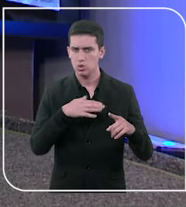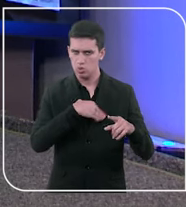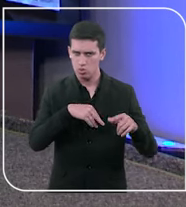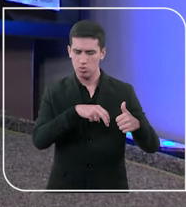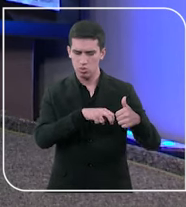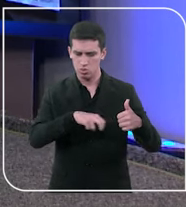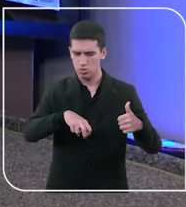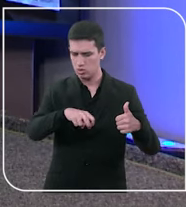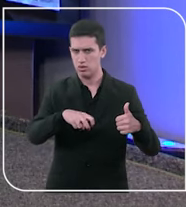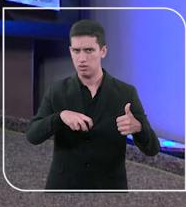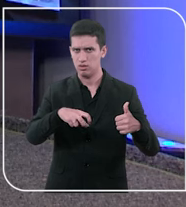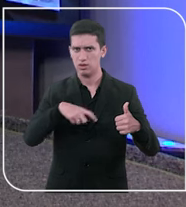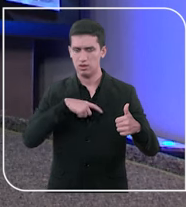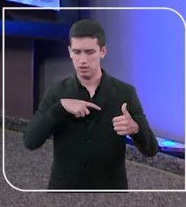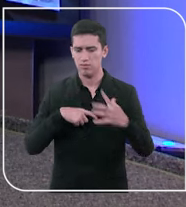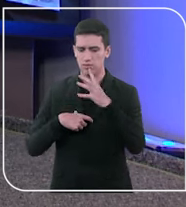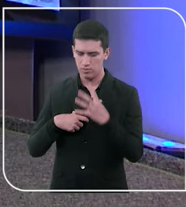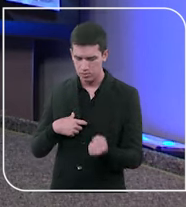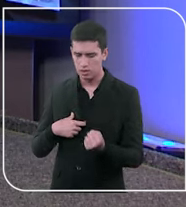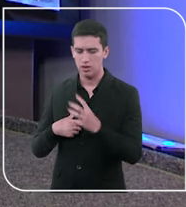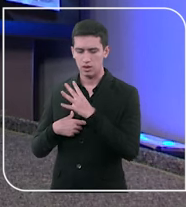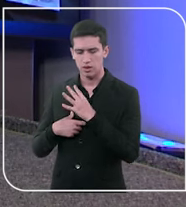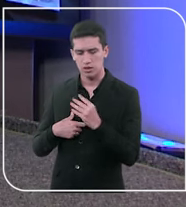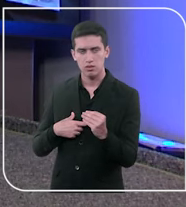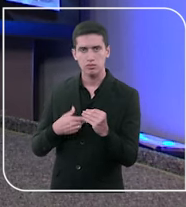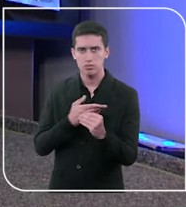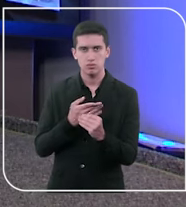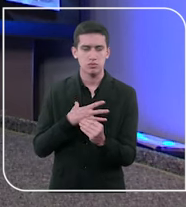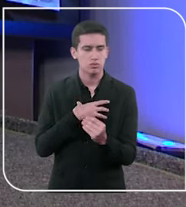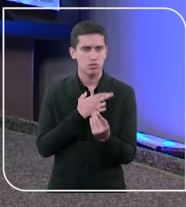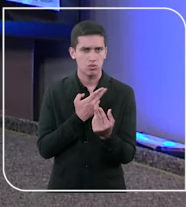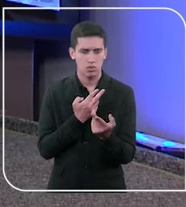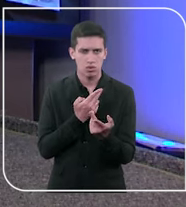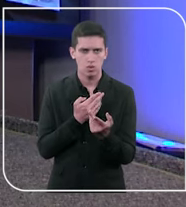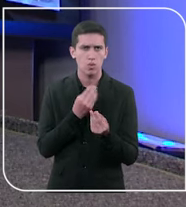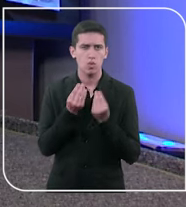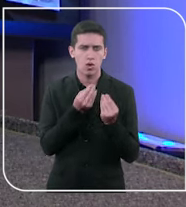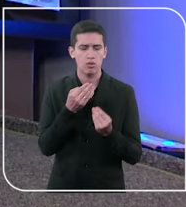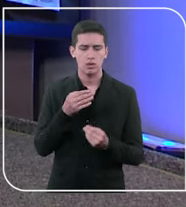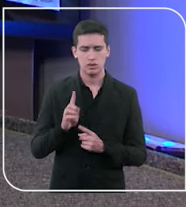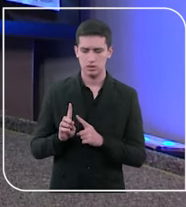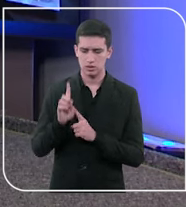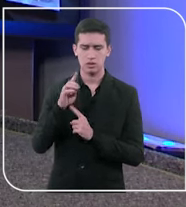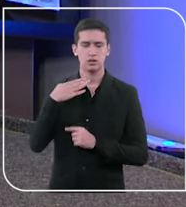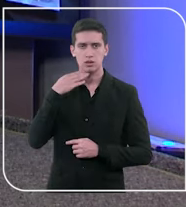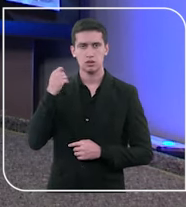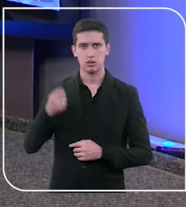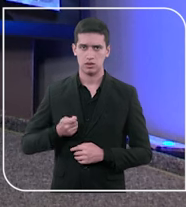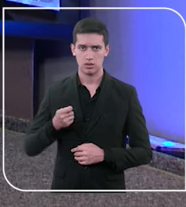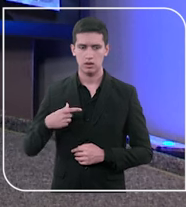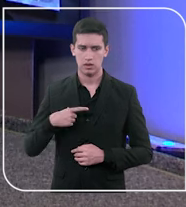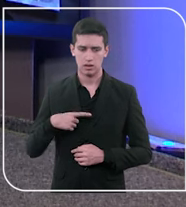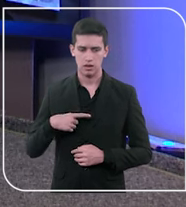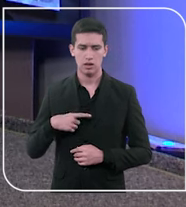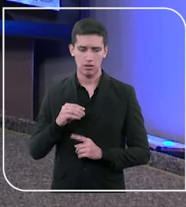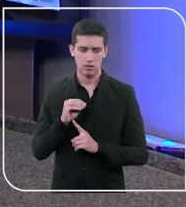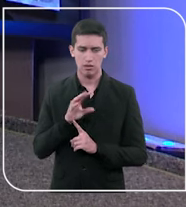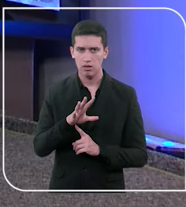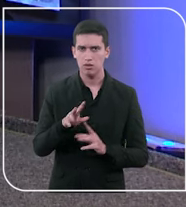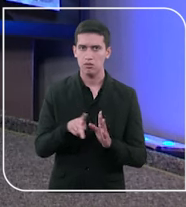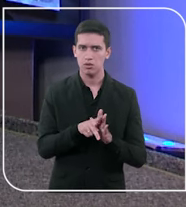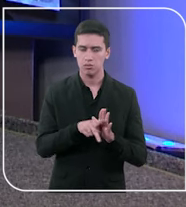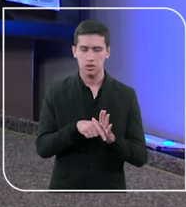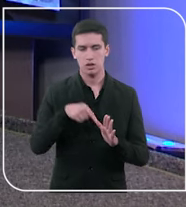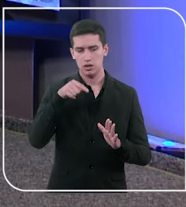jurados, negativamente falando. E sendo assim, de que forma, então, essa postura do magistrado